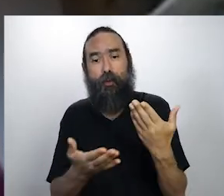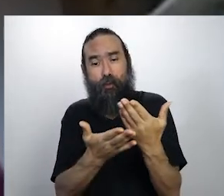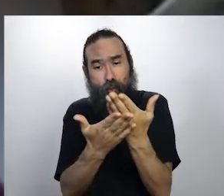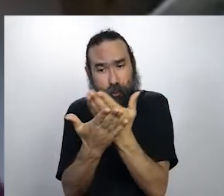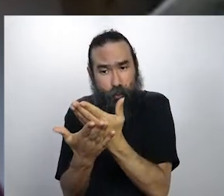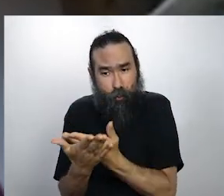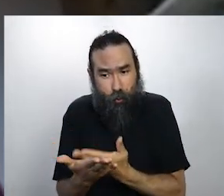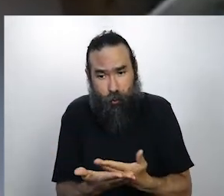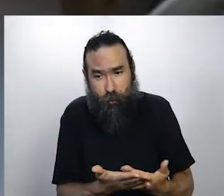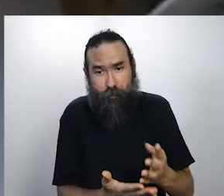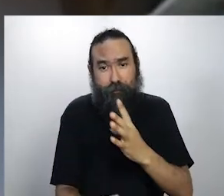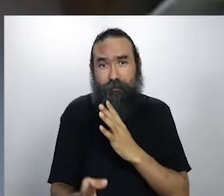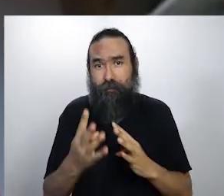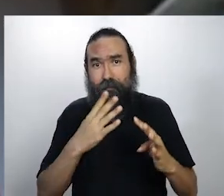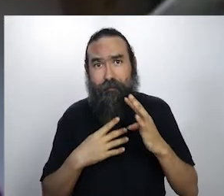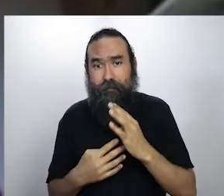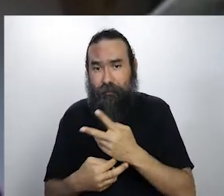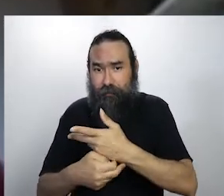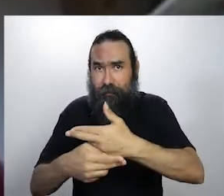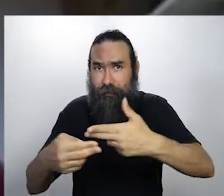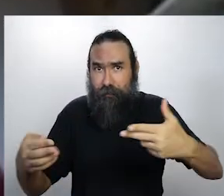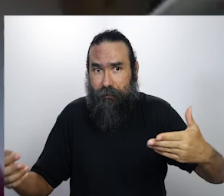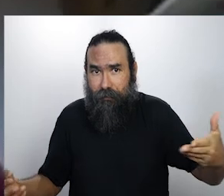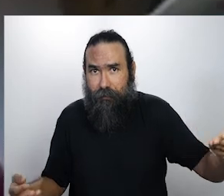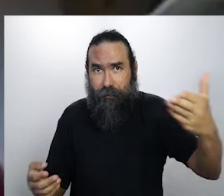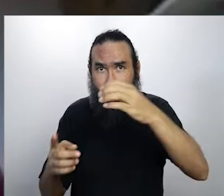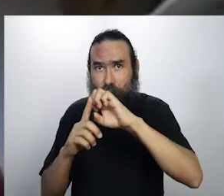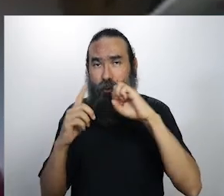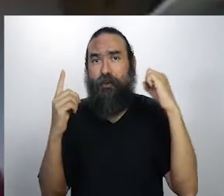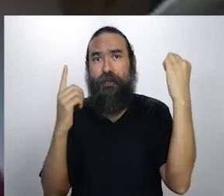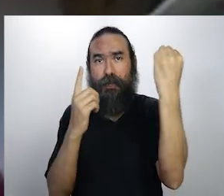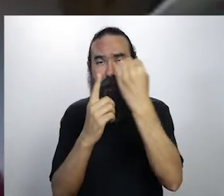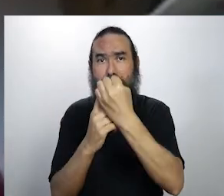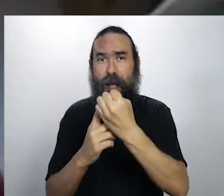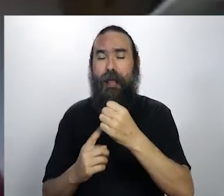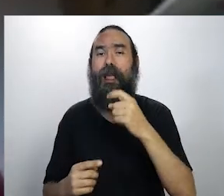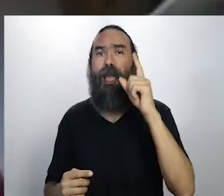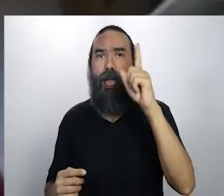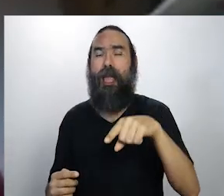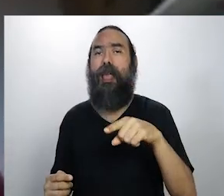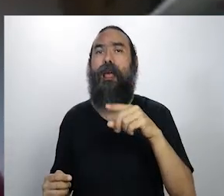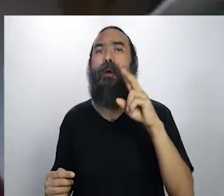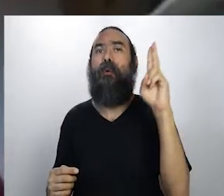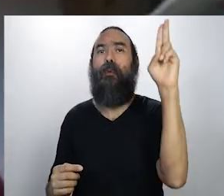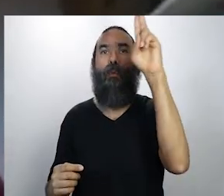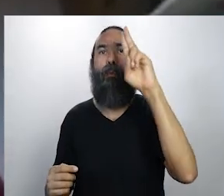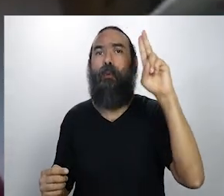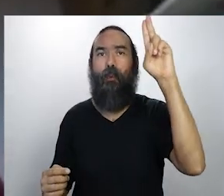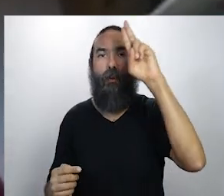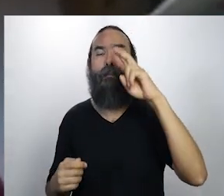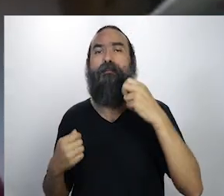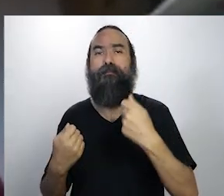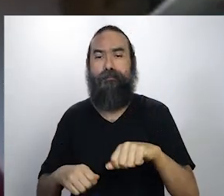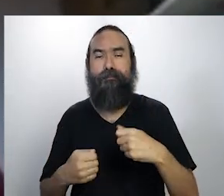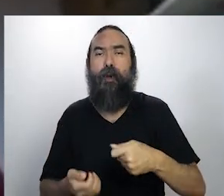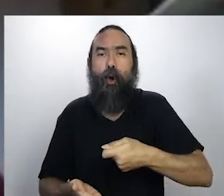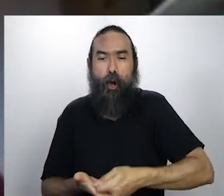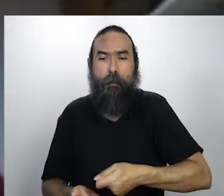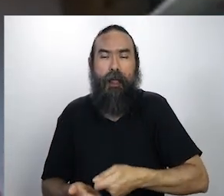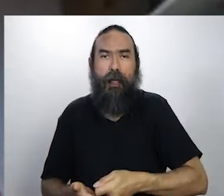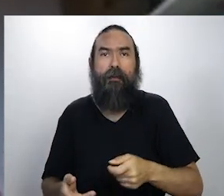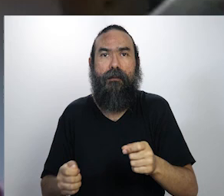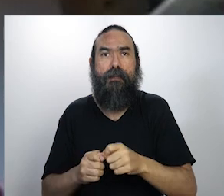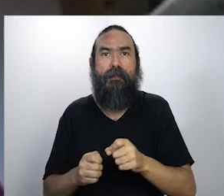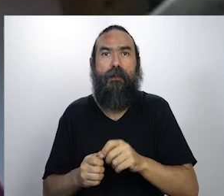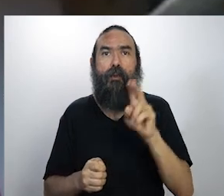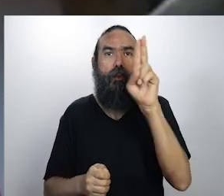estudo delas. Eu acho que a gente, ainda mais as universidades públicas, né? Eu acho que é esse realmente o nosso papel. E eu fico feliz em